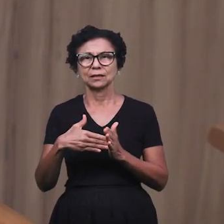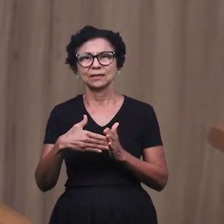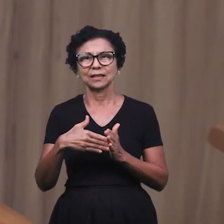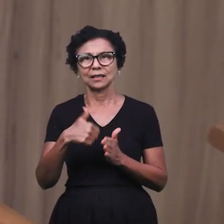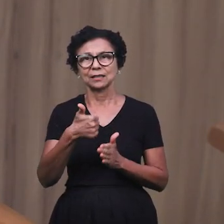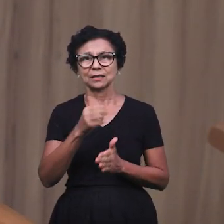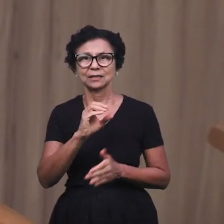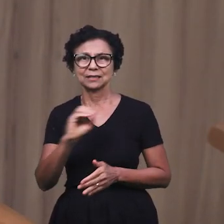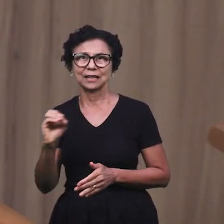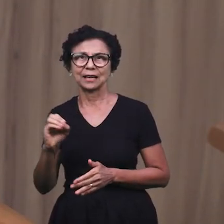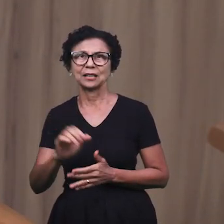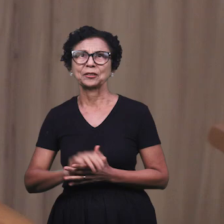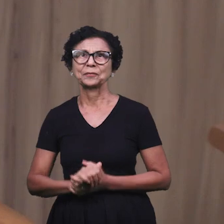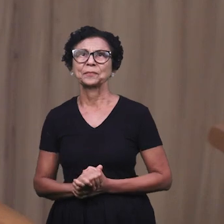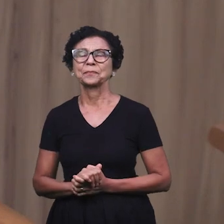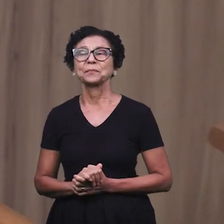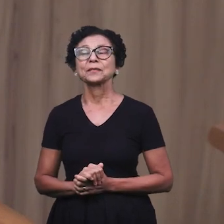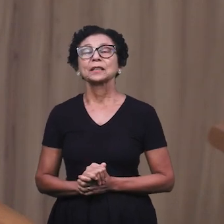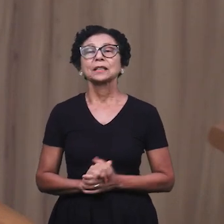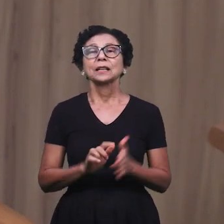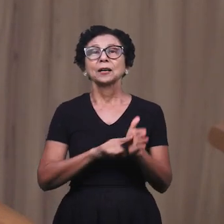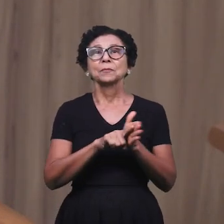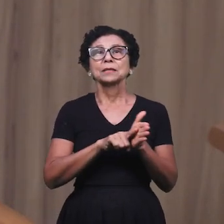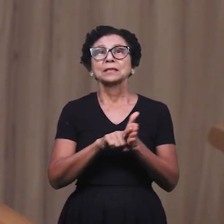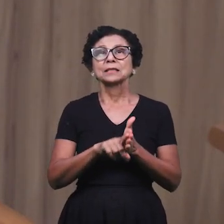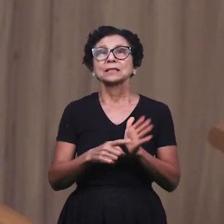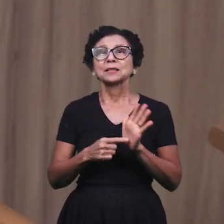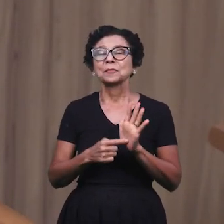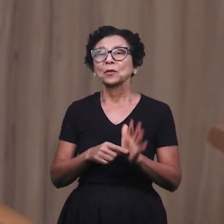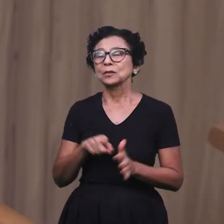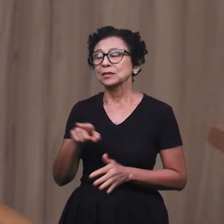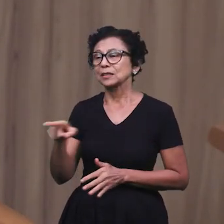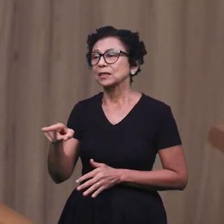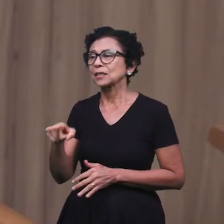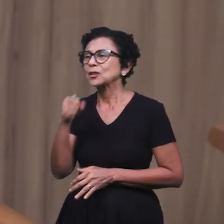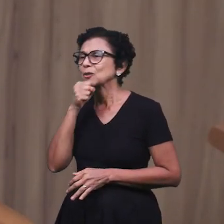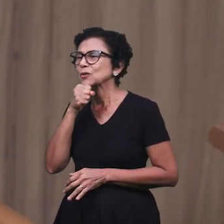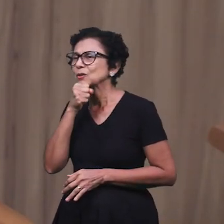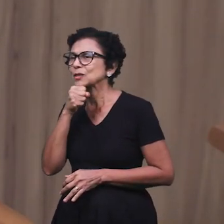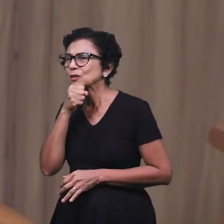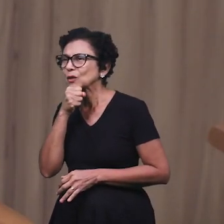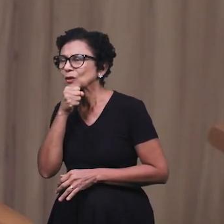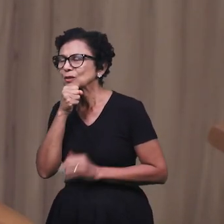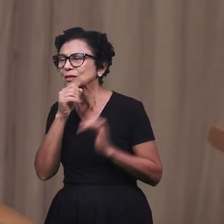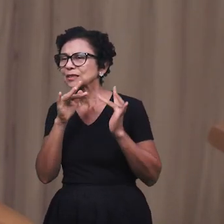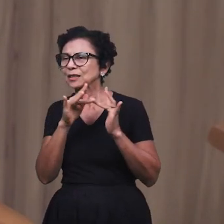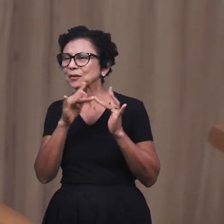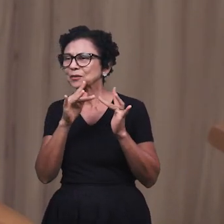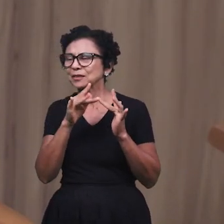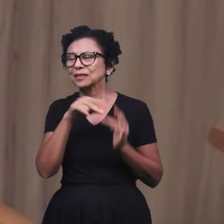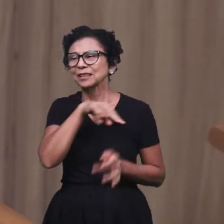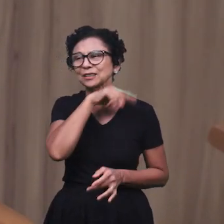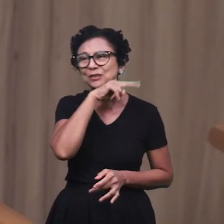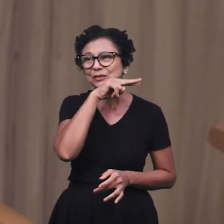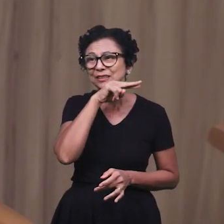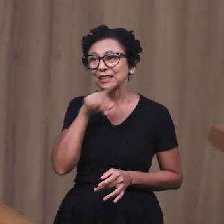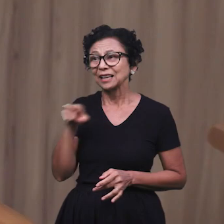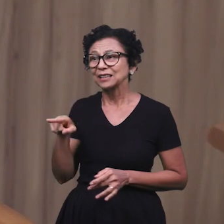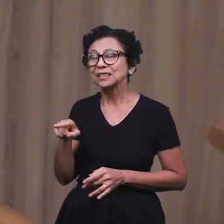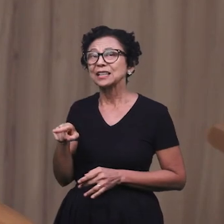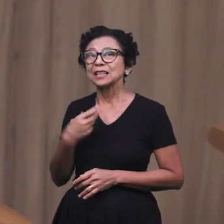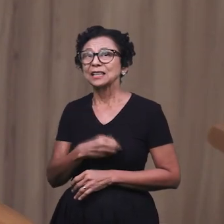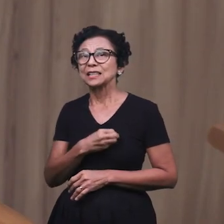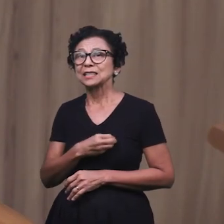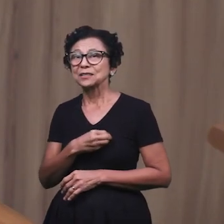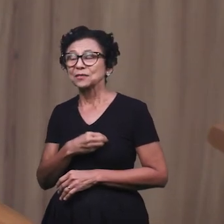idosos que participam da vida diária dos netos, eles prolongam a vida deles por mais ou menos uns 10 anos. Eles ficam tão felizes